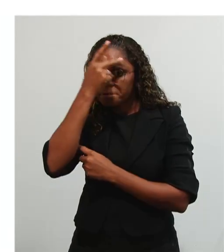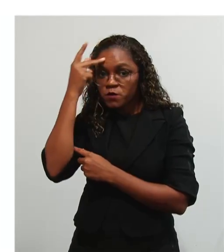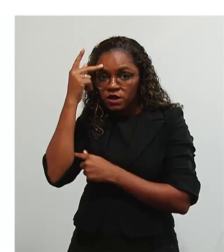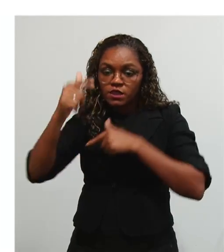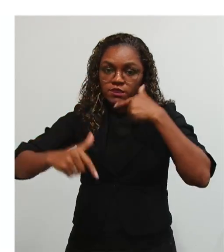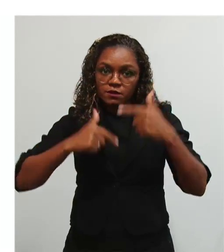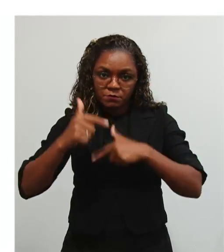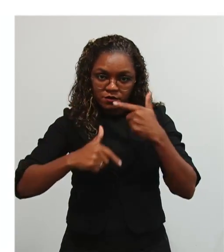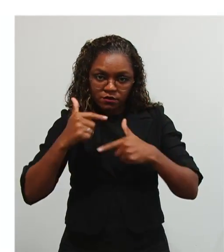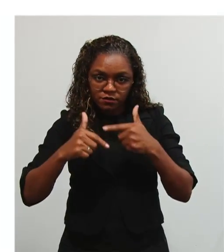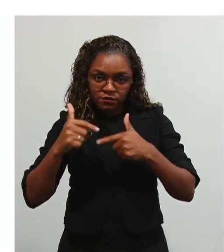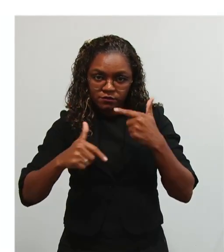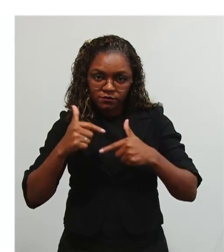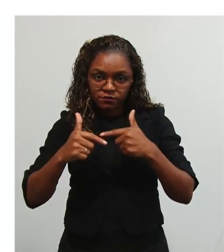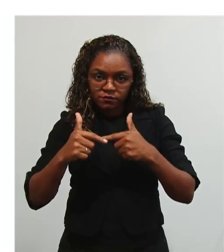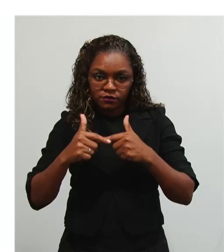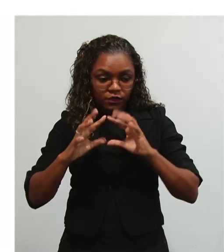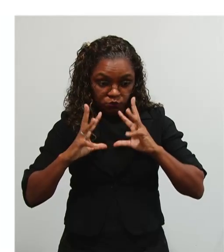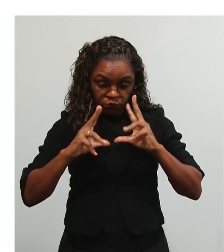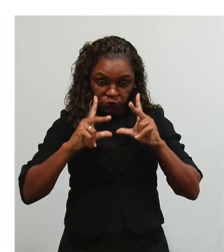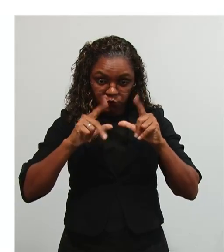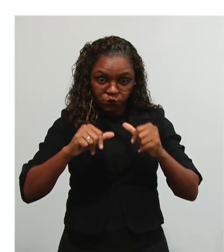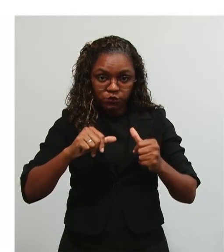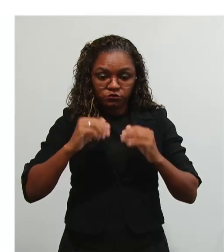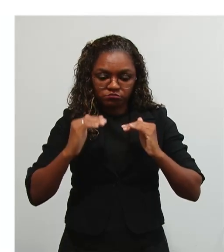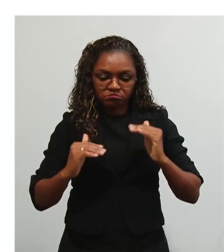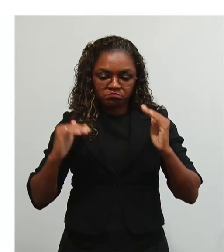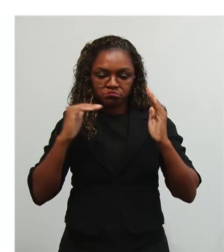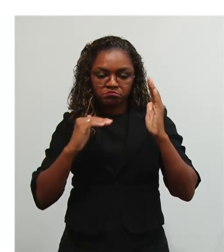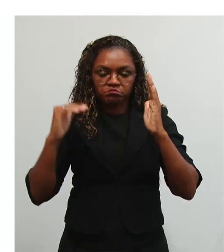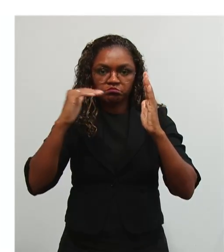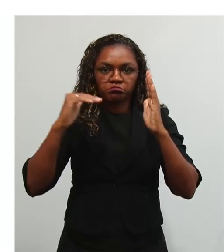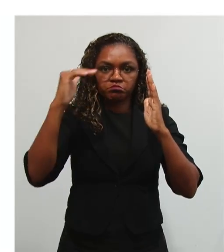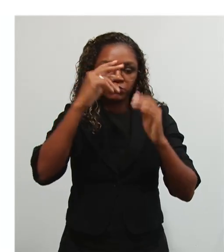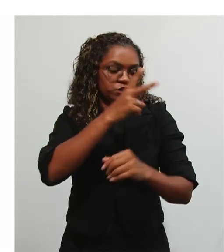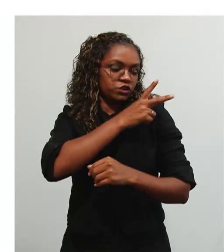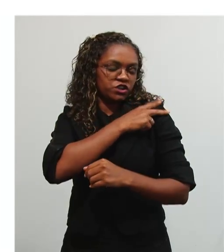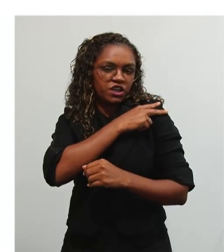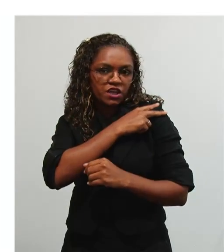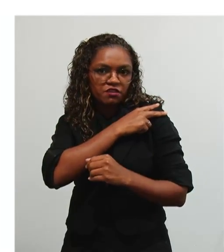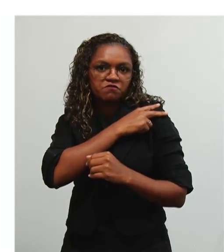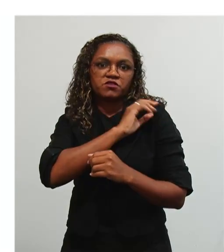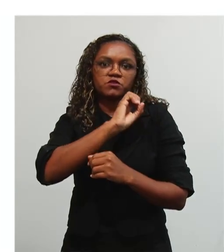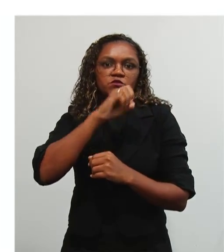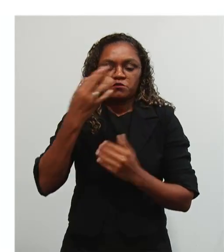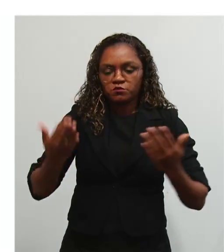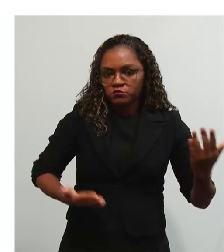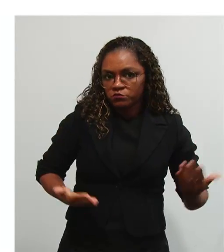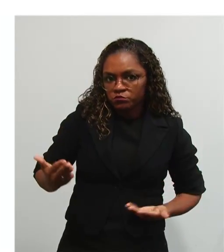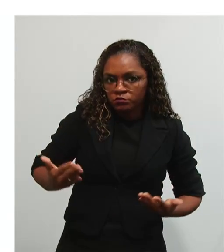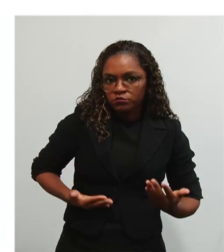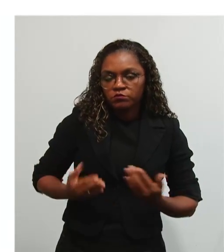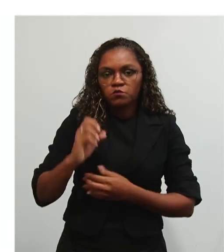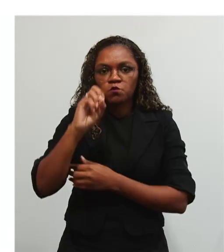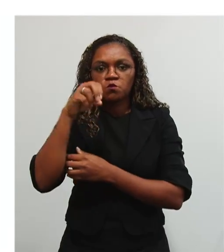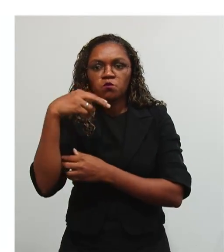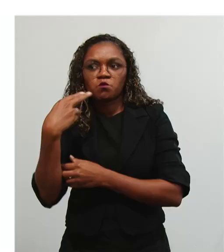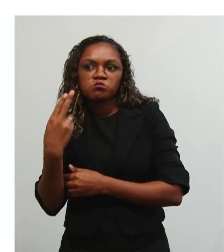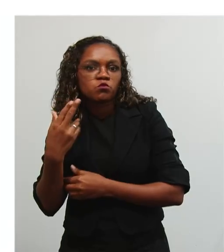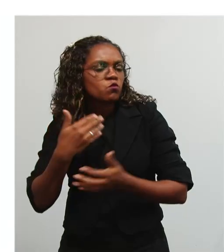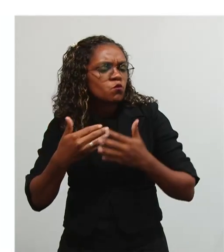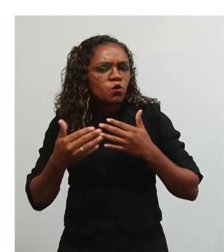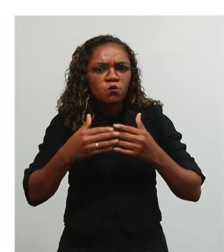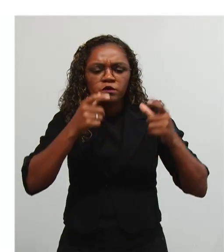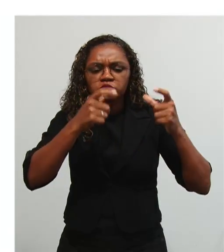trabalho, a gente vai verificar ela em todos os níveis, desde lá da chefia até embaixo, ou a gente vai pesquisar um